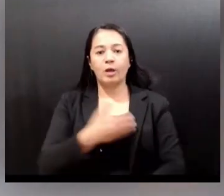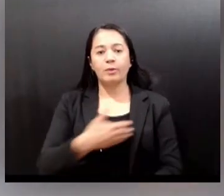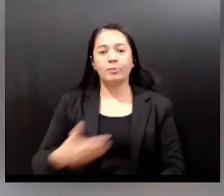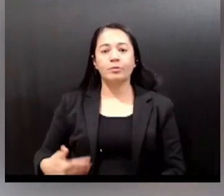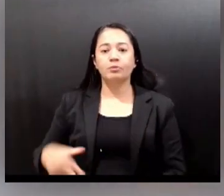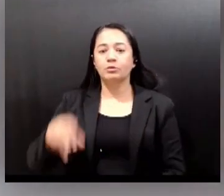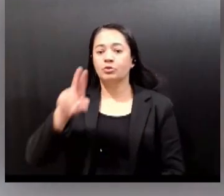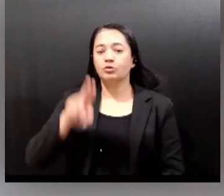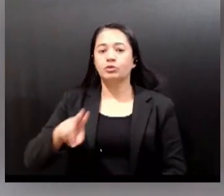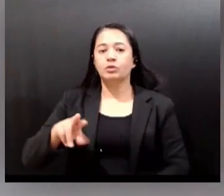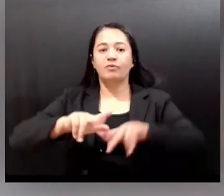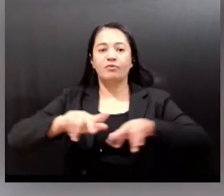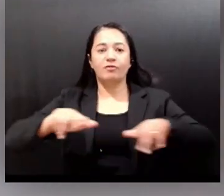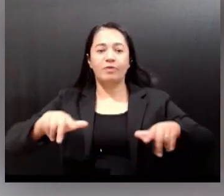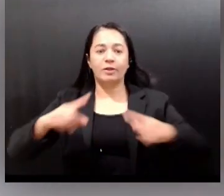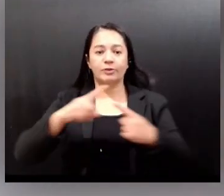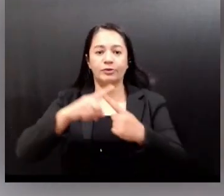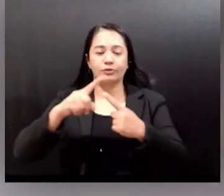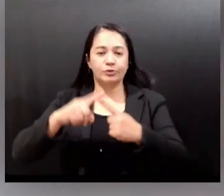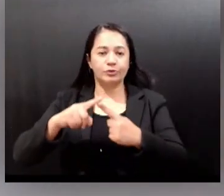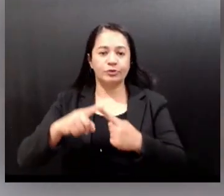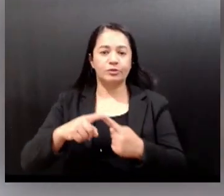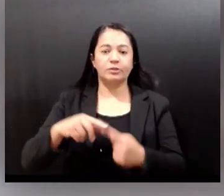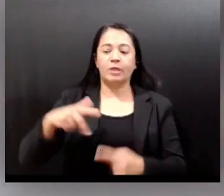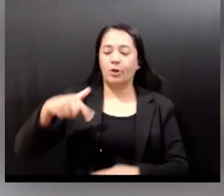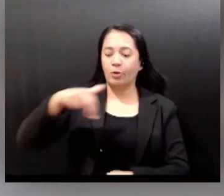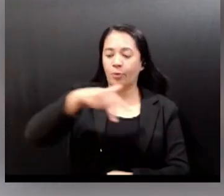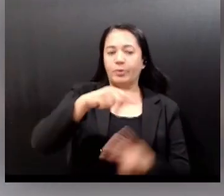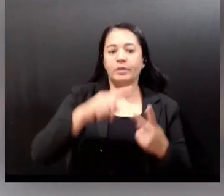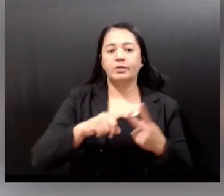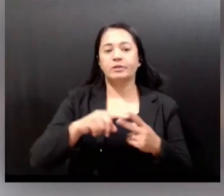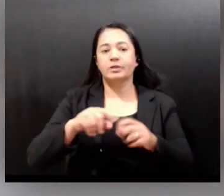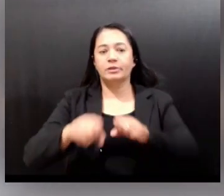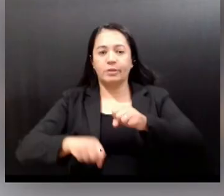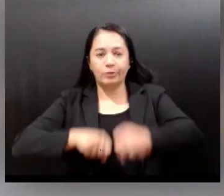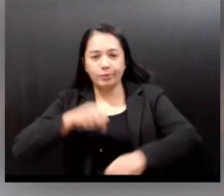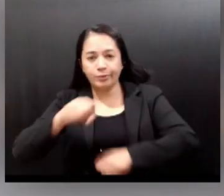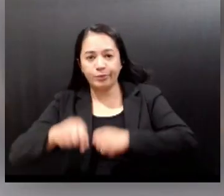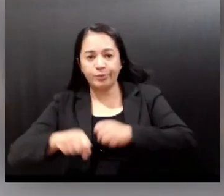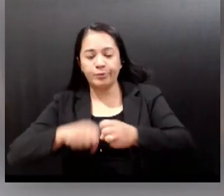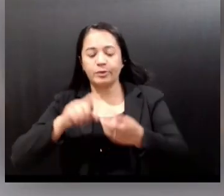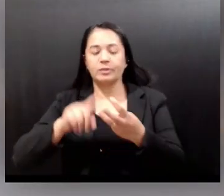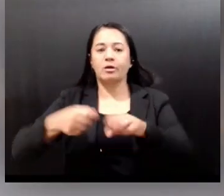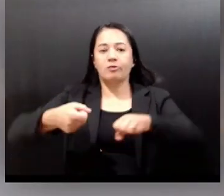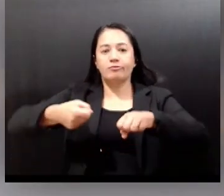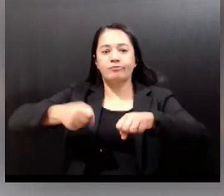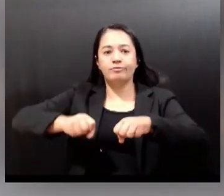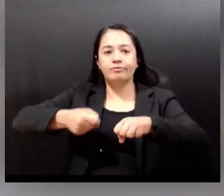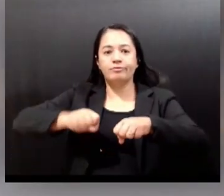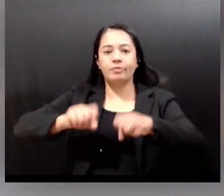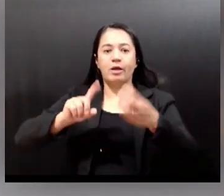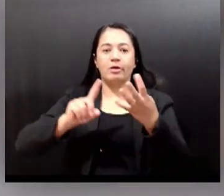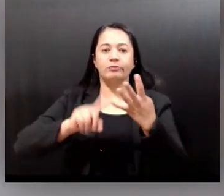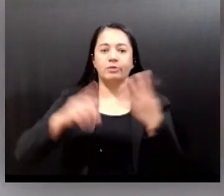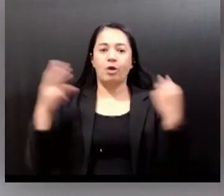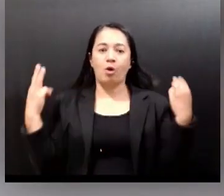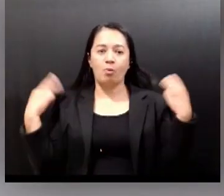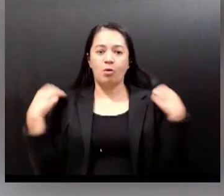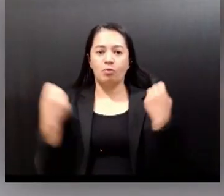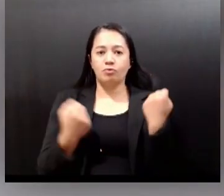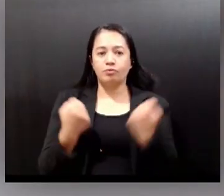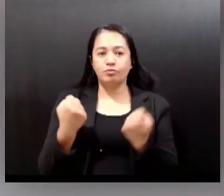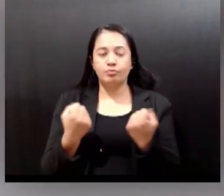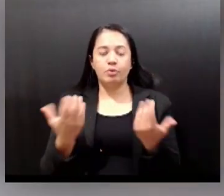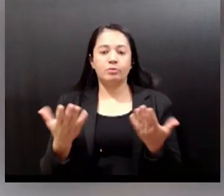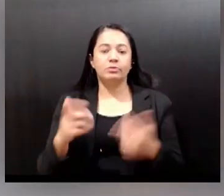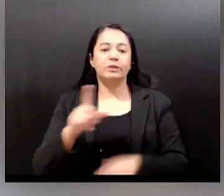tipos de modalidade, tem o pedestre, tem o ciclista, tem o motociclista, tem o motorista de carro, né? E tem também o usuário